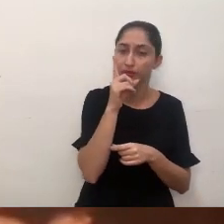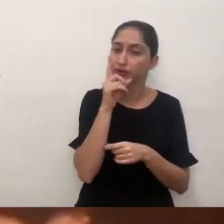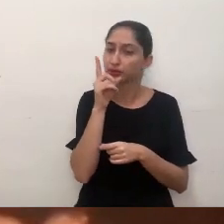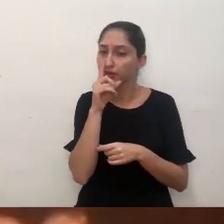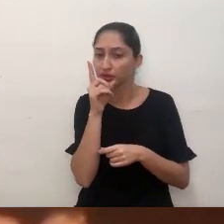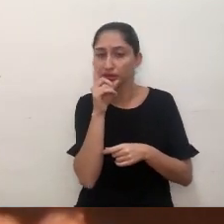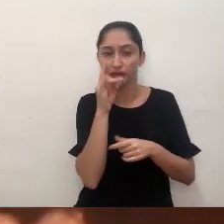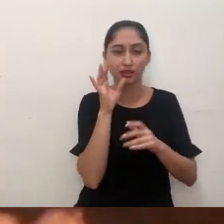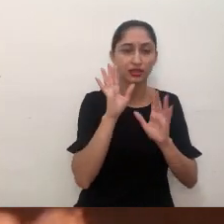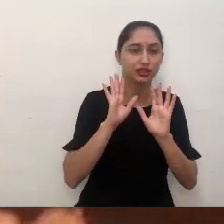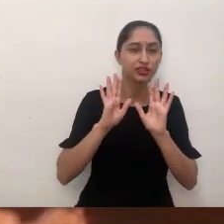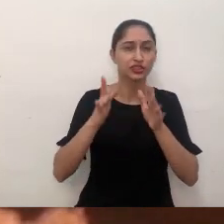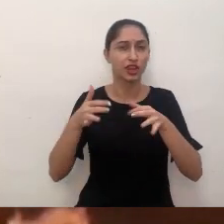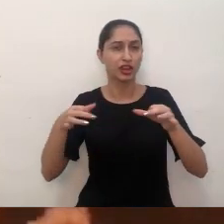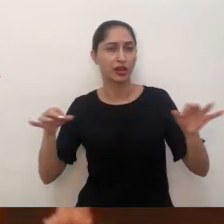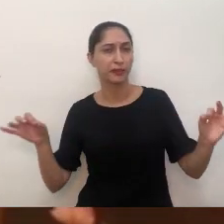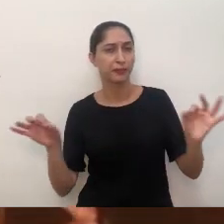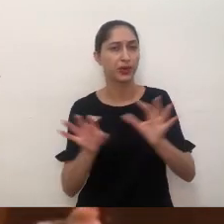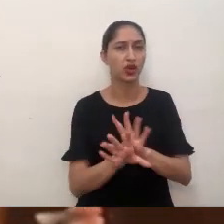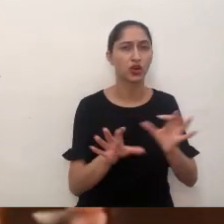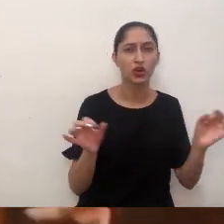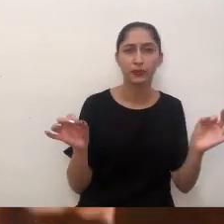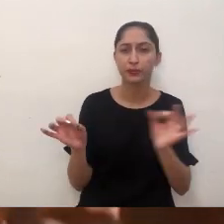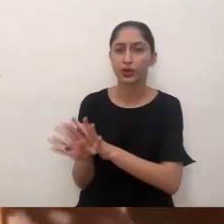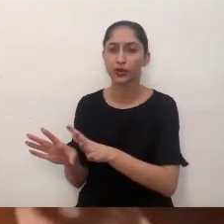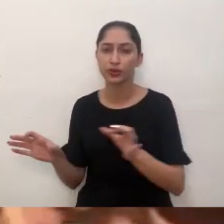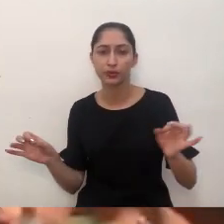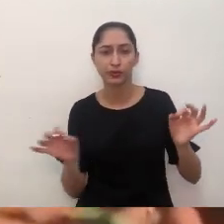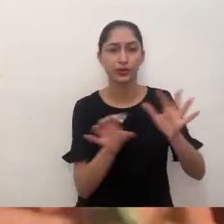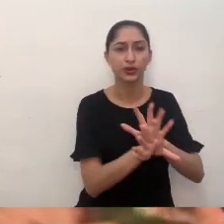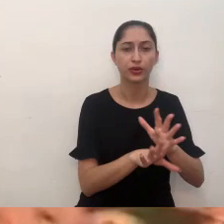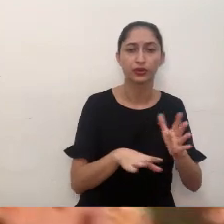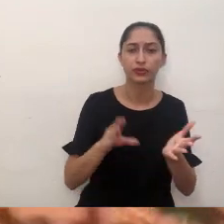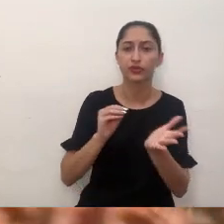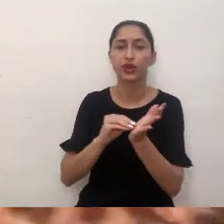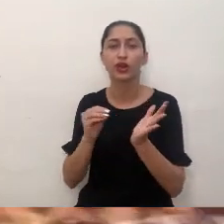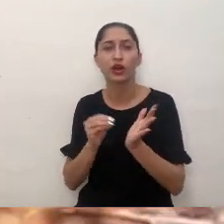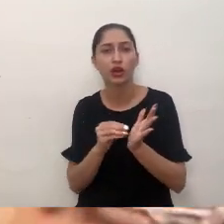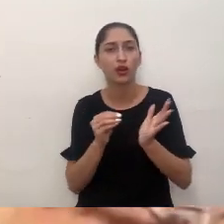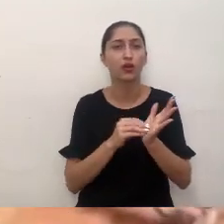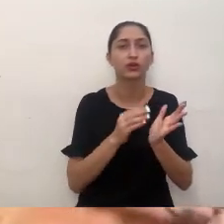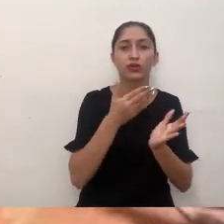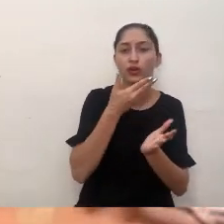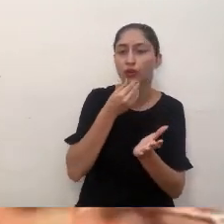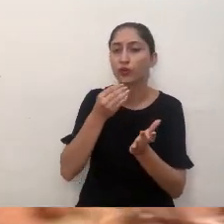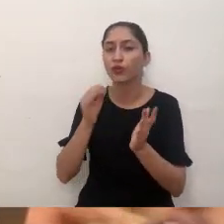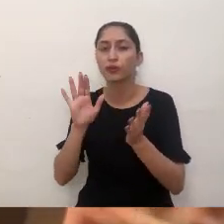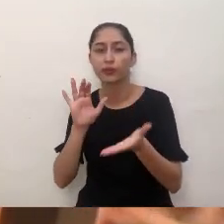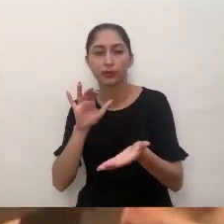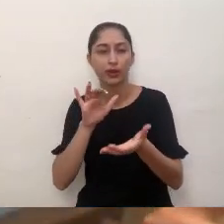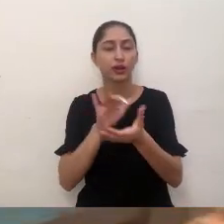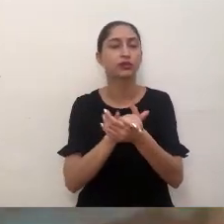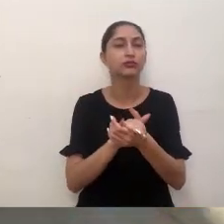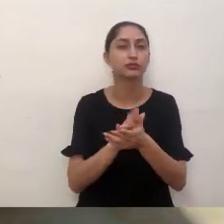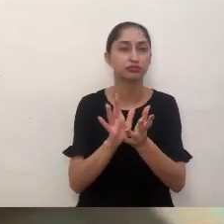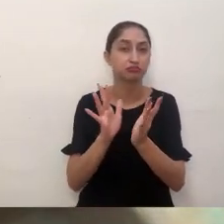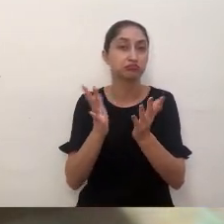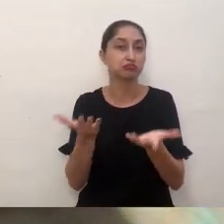biscoito tá ficando pronto, mas o noivo não chegou não.